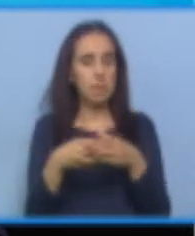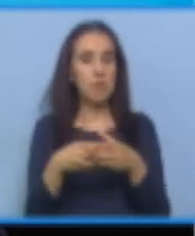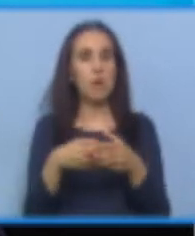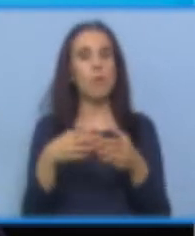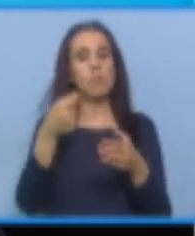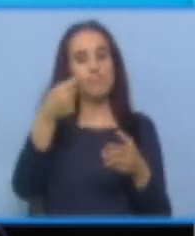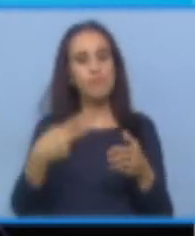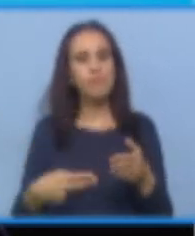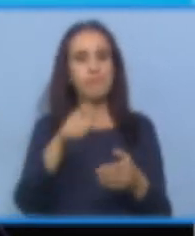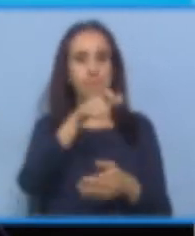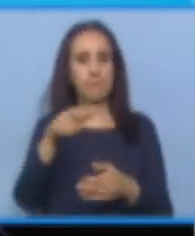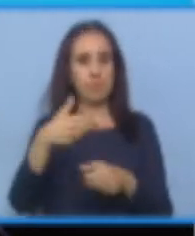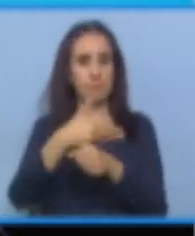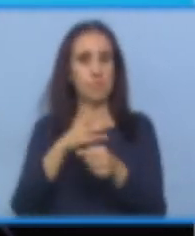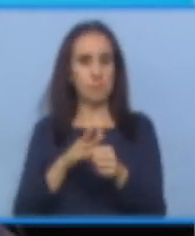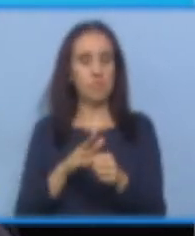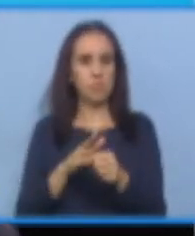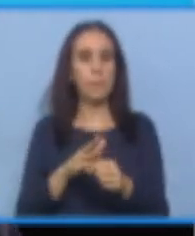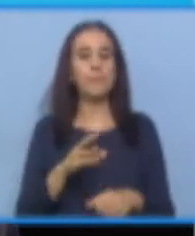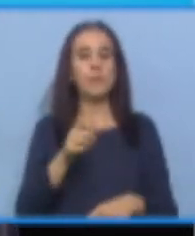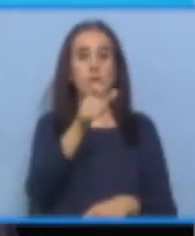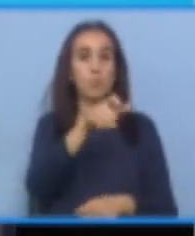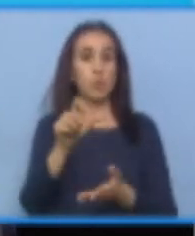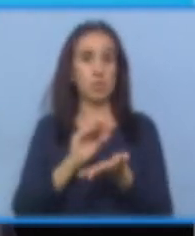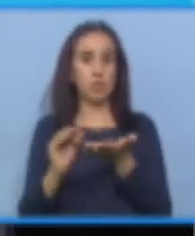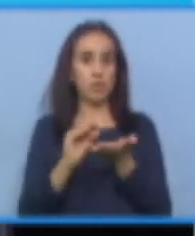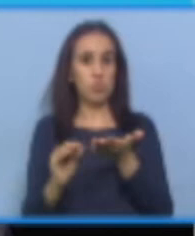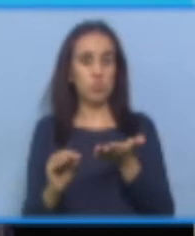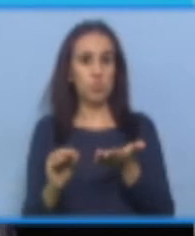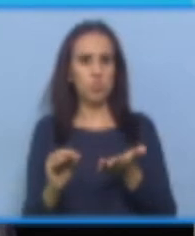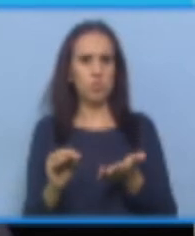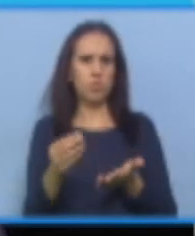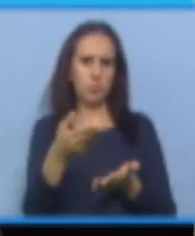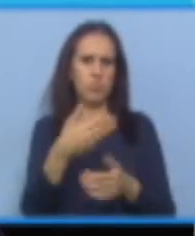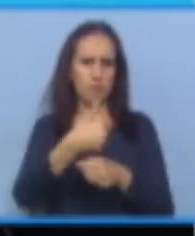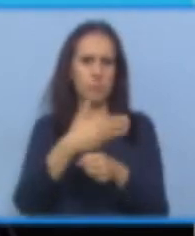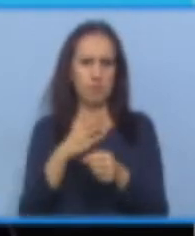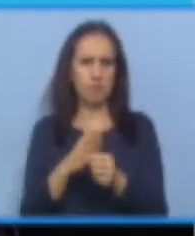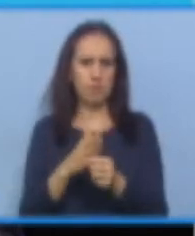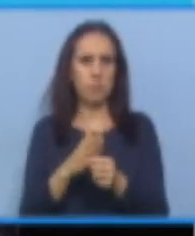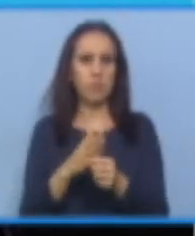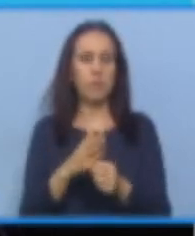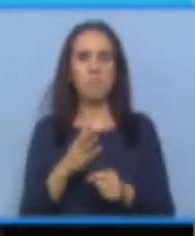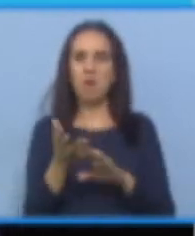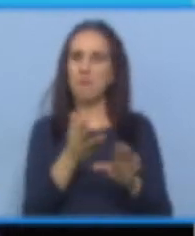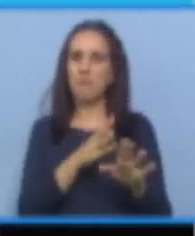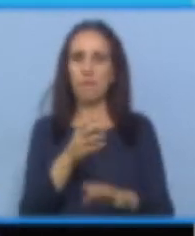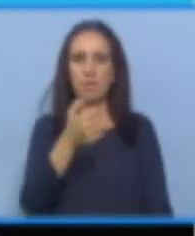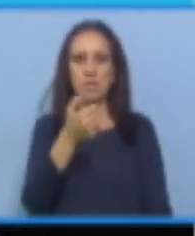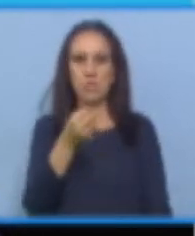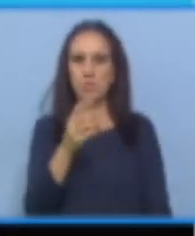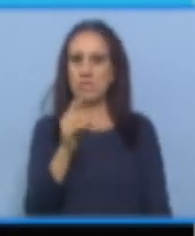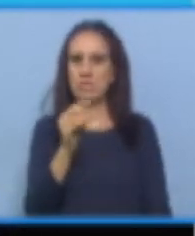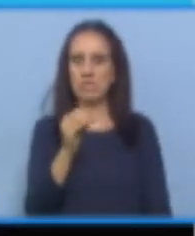do Departamento, as pessoas inscritas através do Departamento serão à volta de 50,